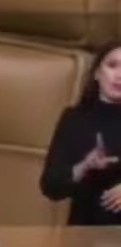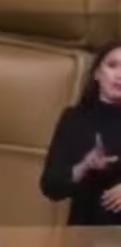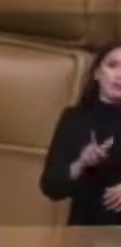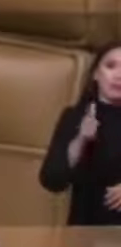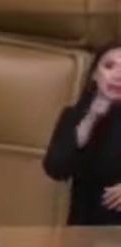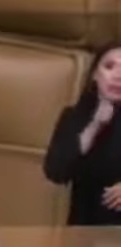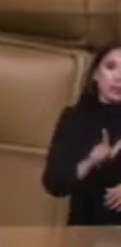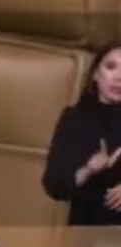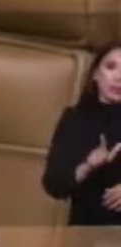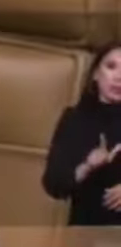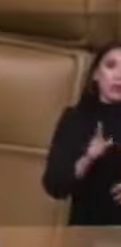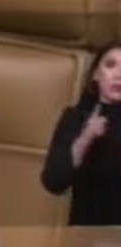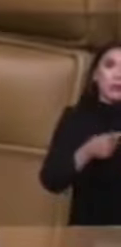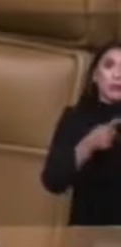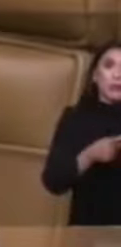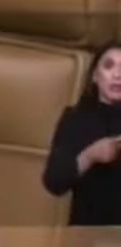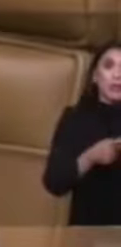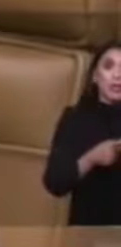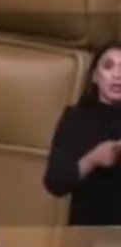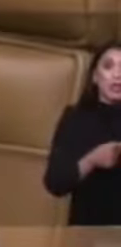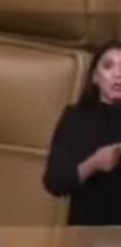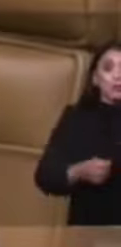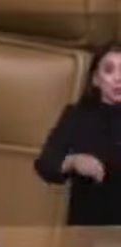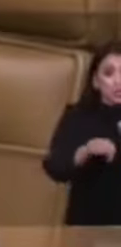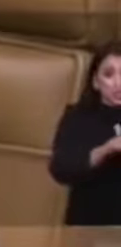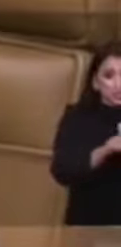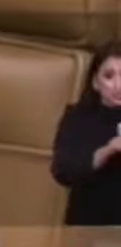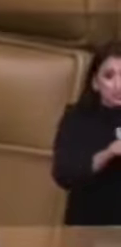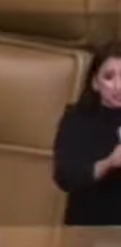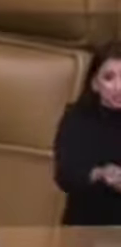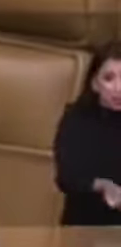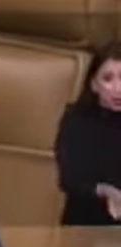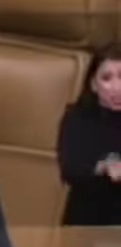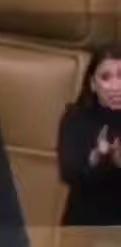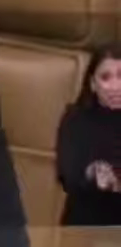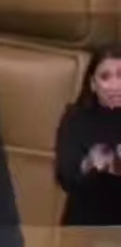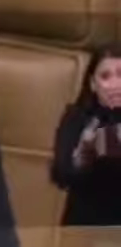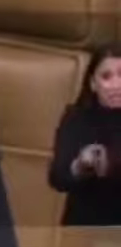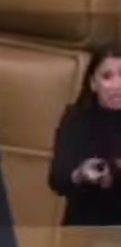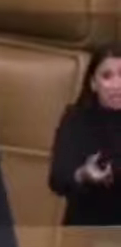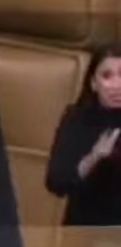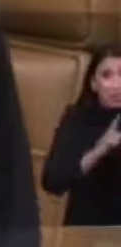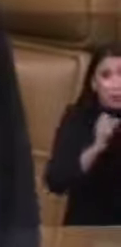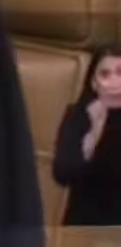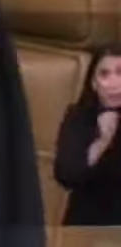os narcotraficantes, eles conseguiram um poderio muito grande,